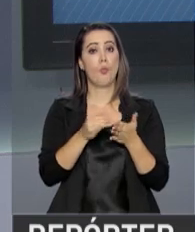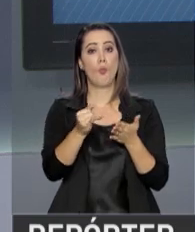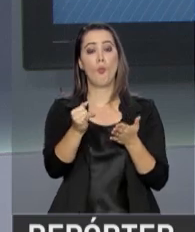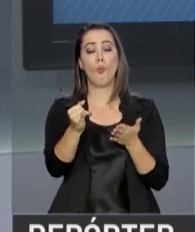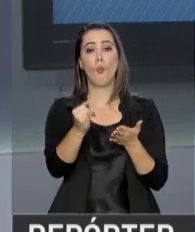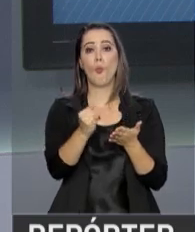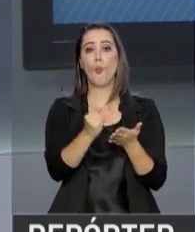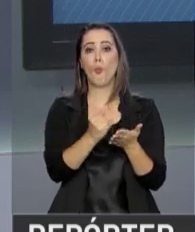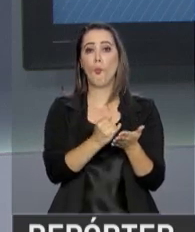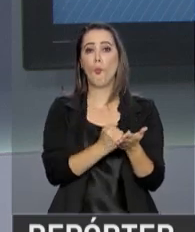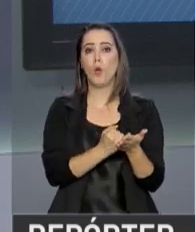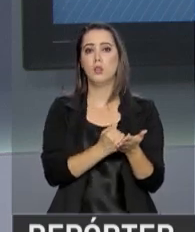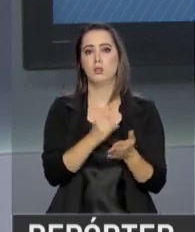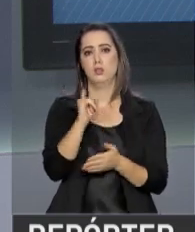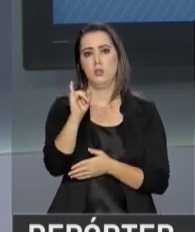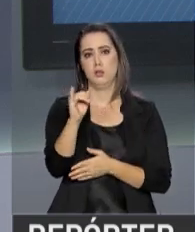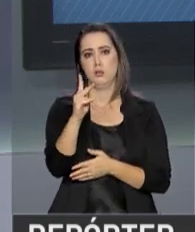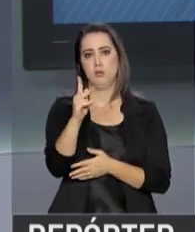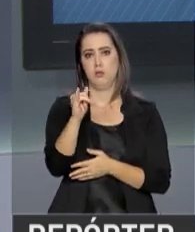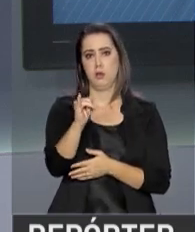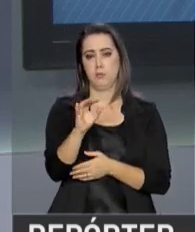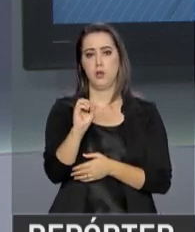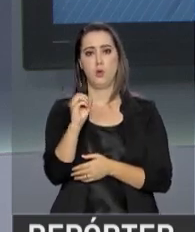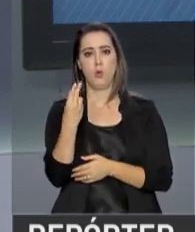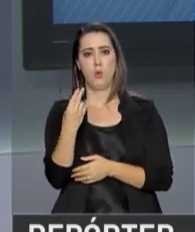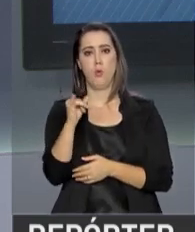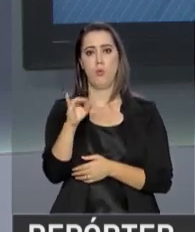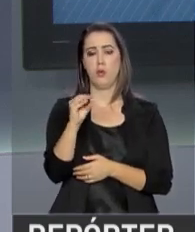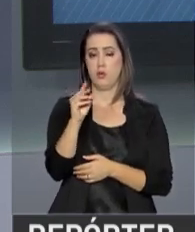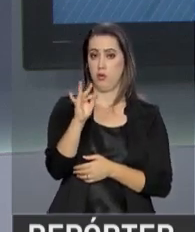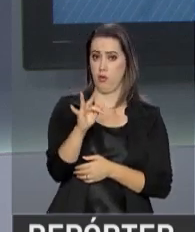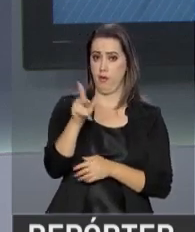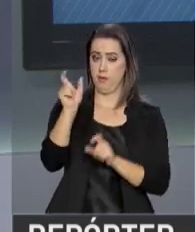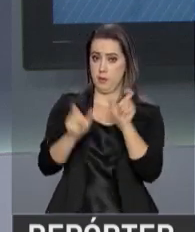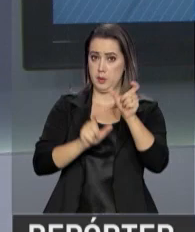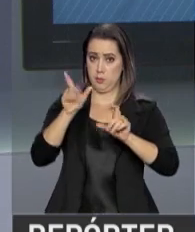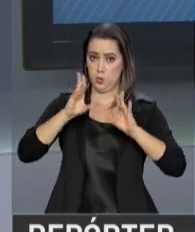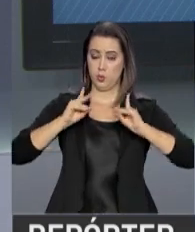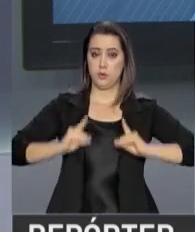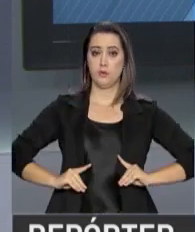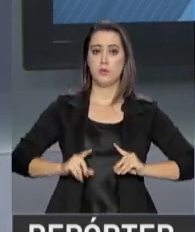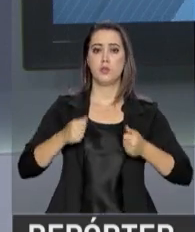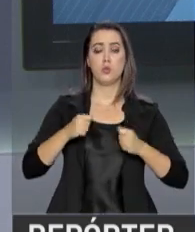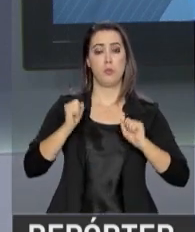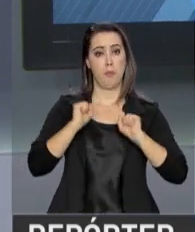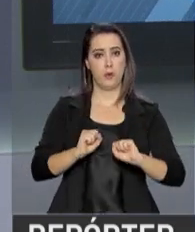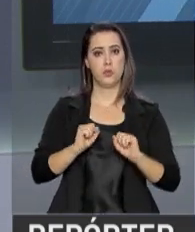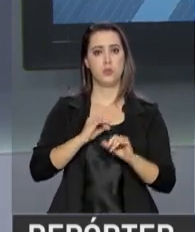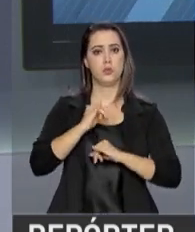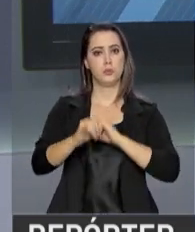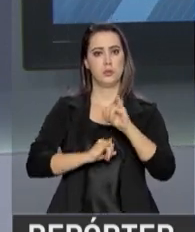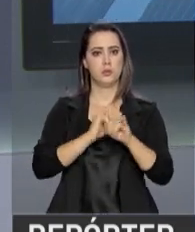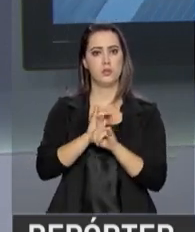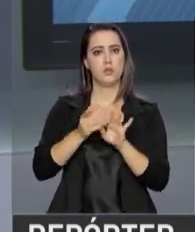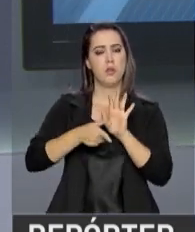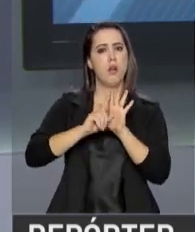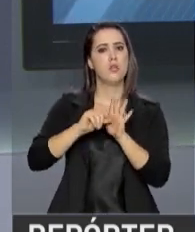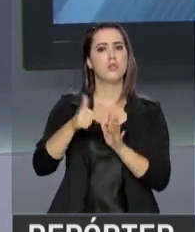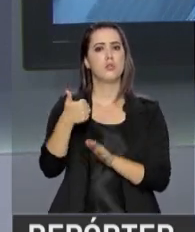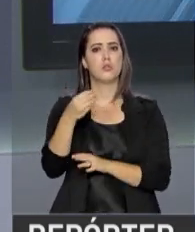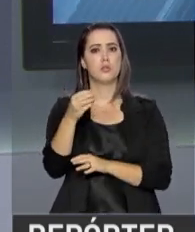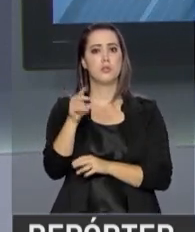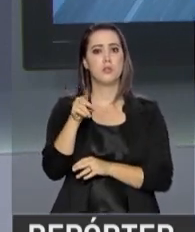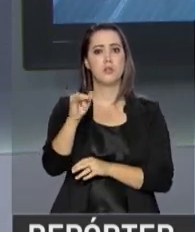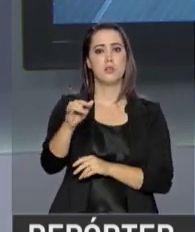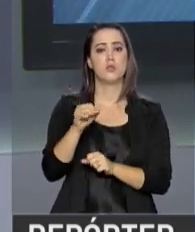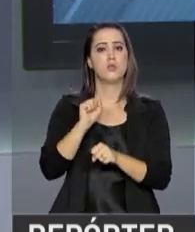IOF na compra de veículos para pessoas com deficiência passam a ser feitos pela internet. Com isso, o prazo de espera, que podia chegar até 100